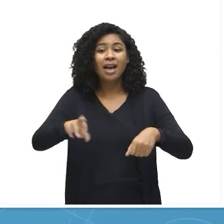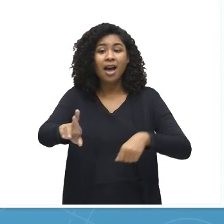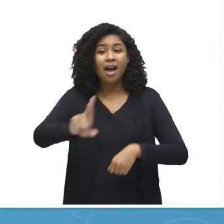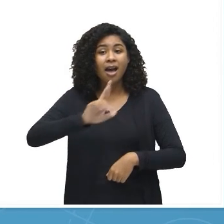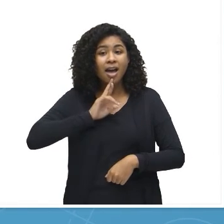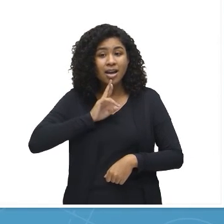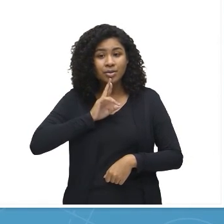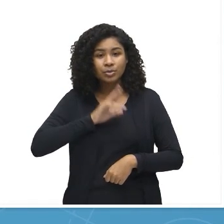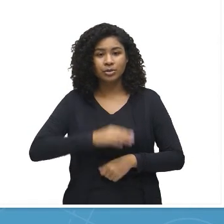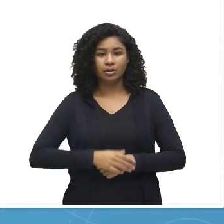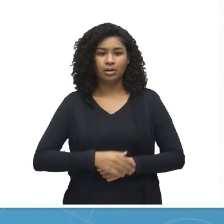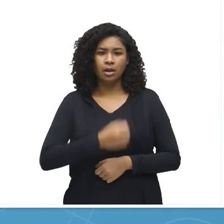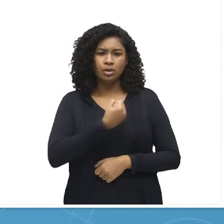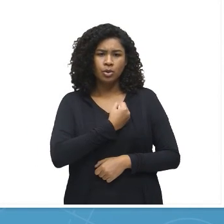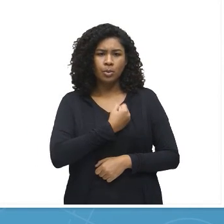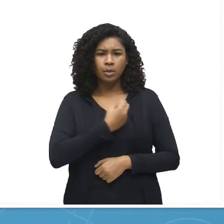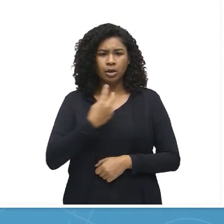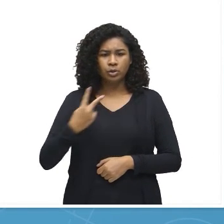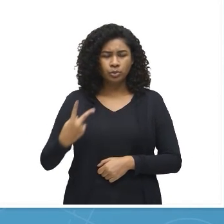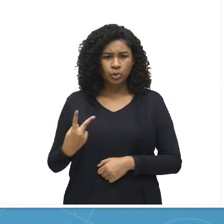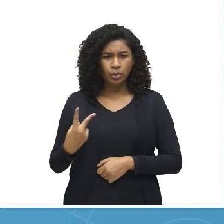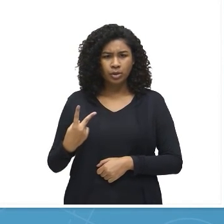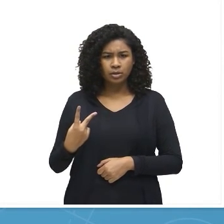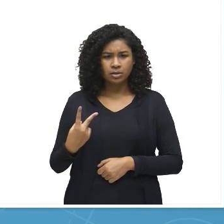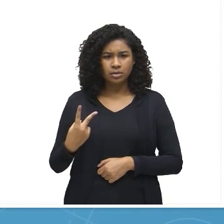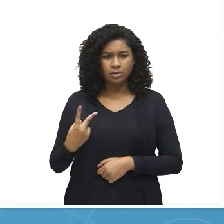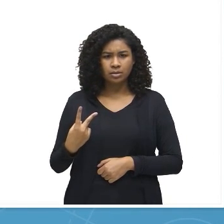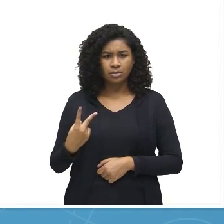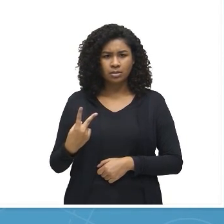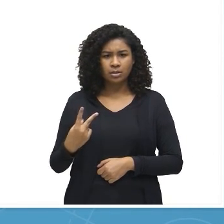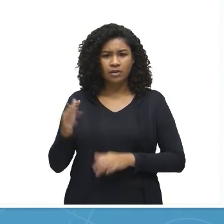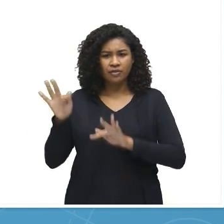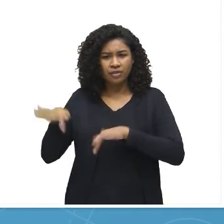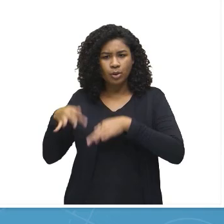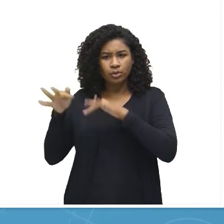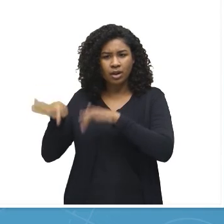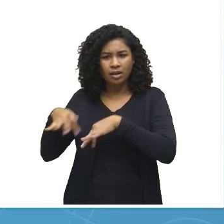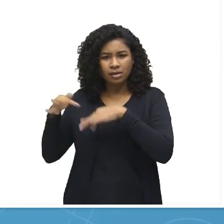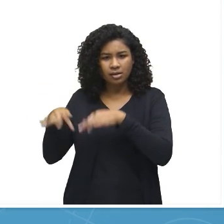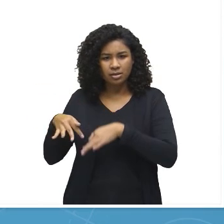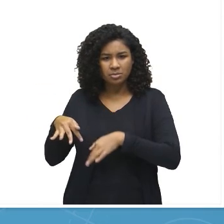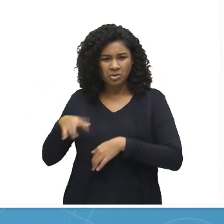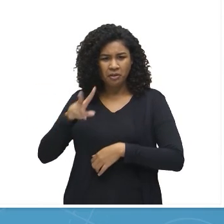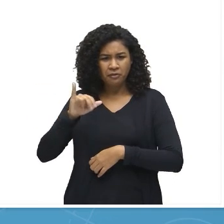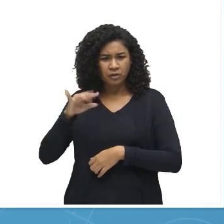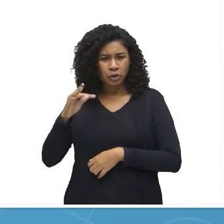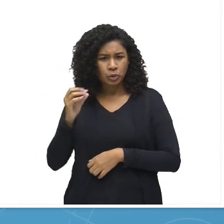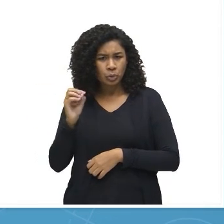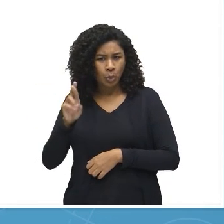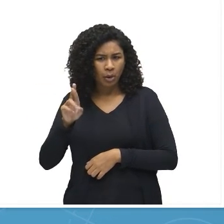Será? Hein, Vitor? Será que é o feudalismo? Vamos ver aqui.